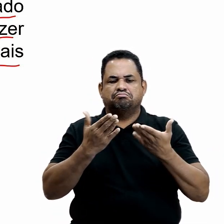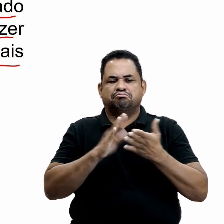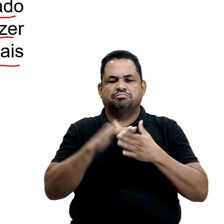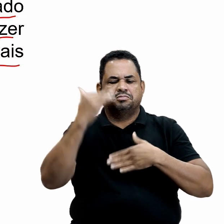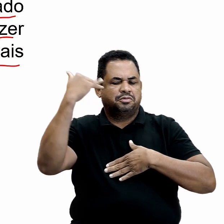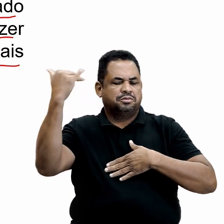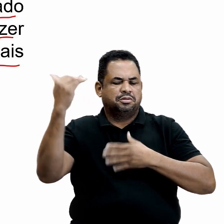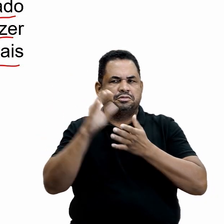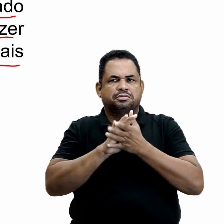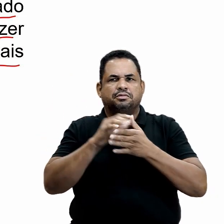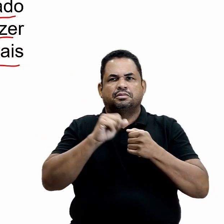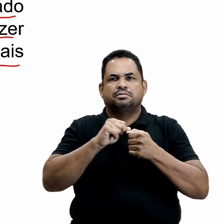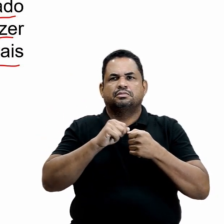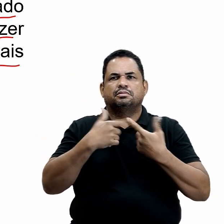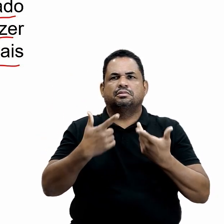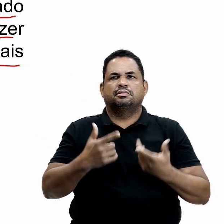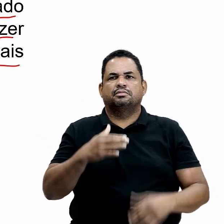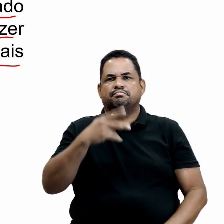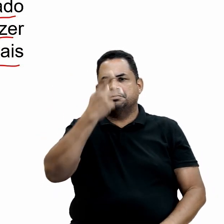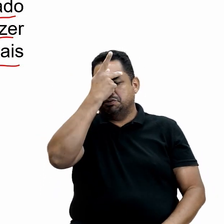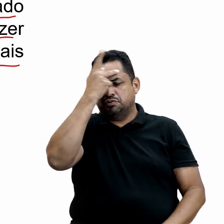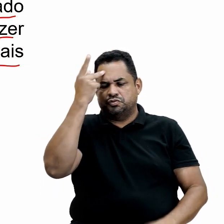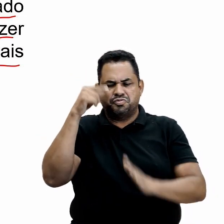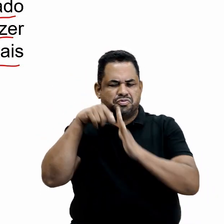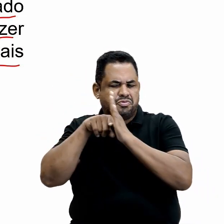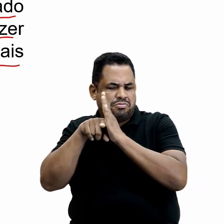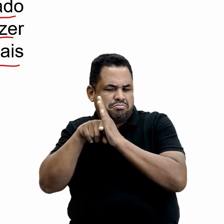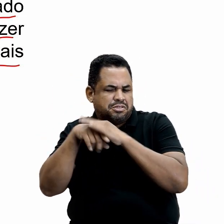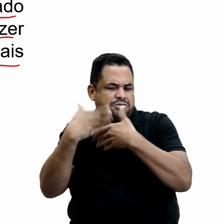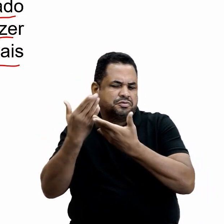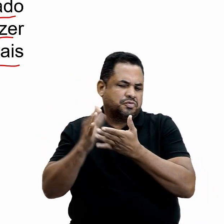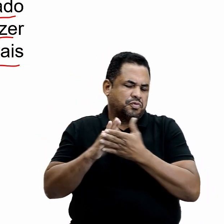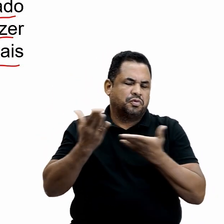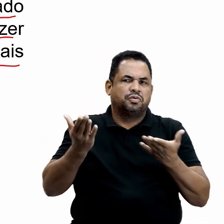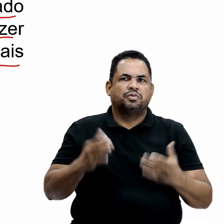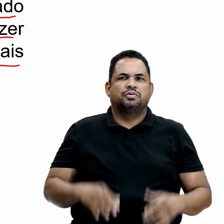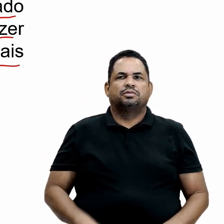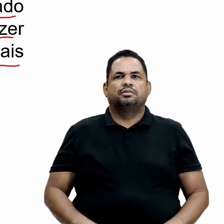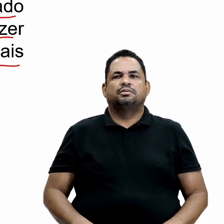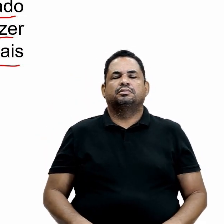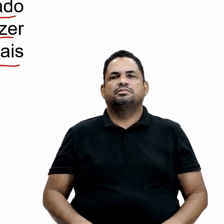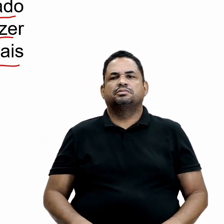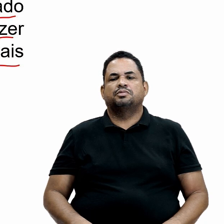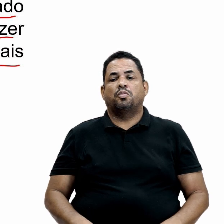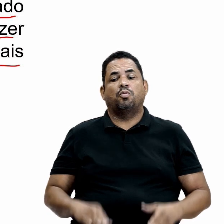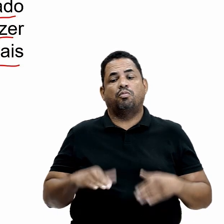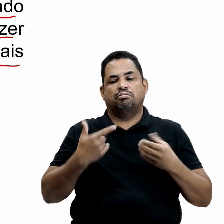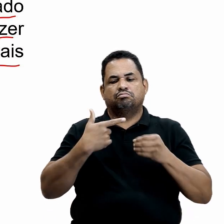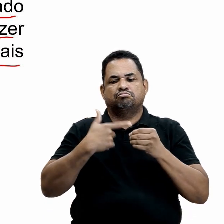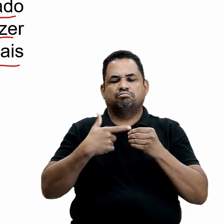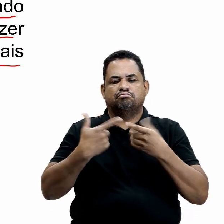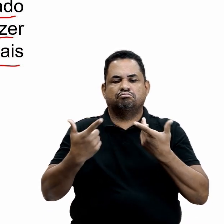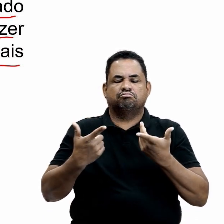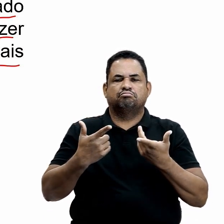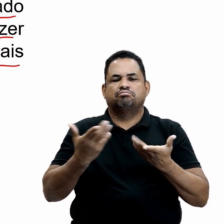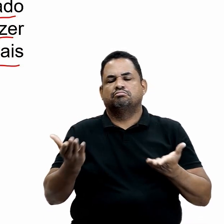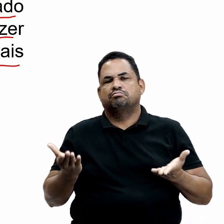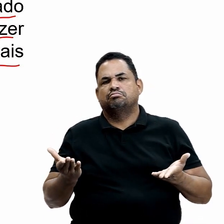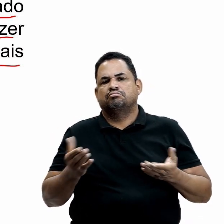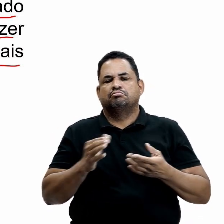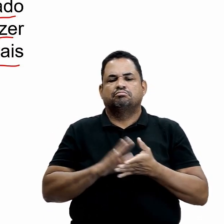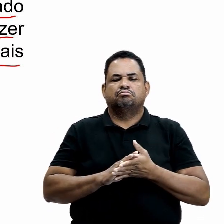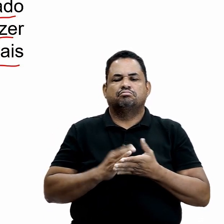está fazendo, né? E olha aí, o significado, ele faz referências aos descobridores,